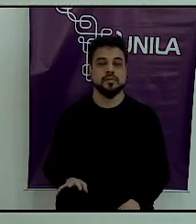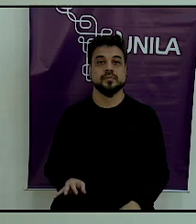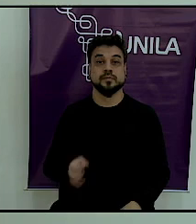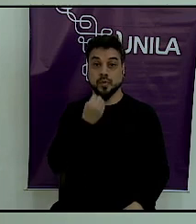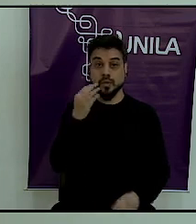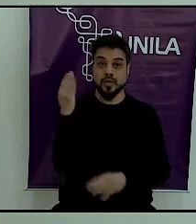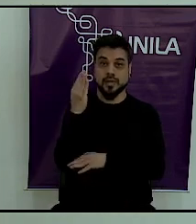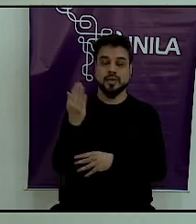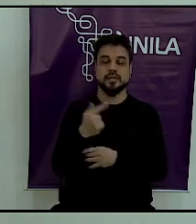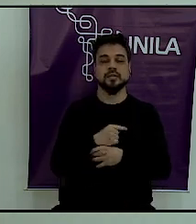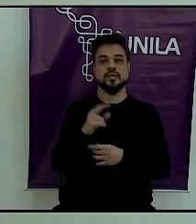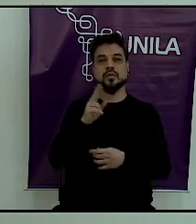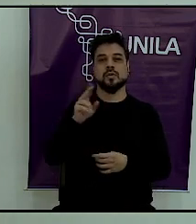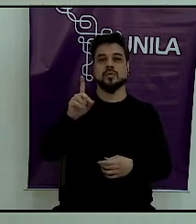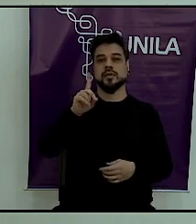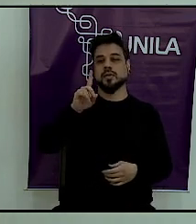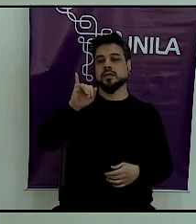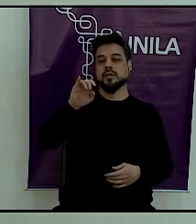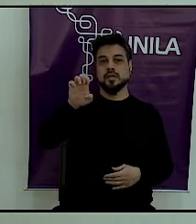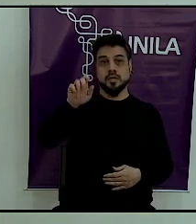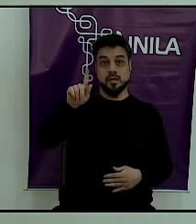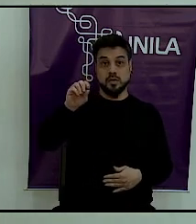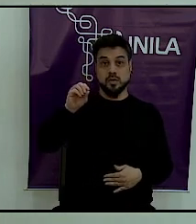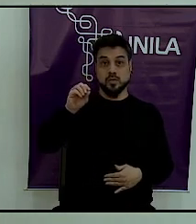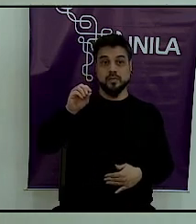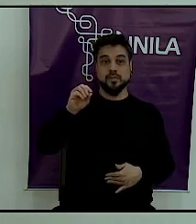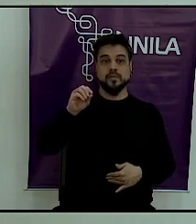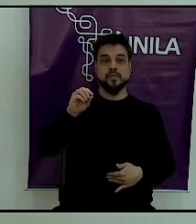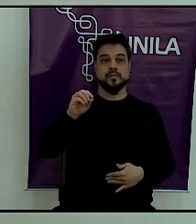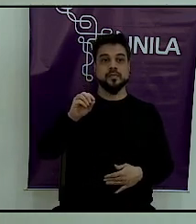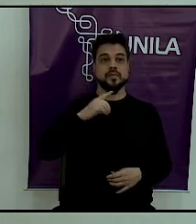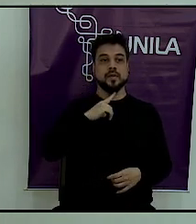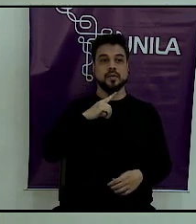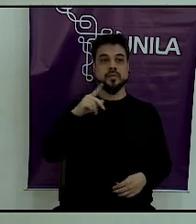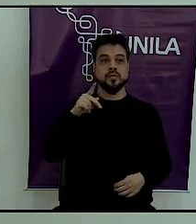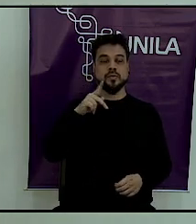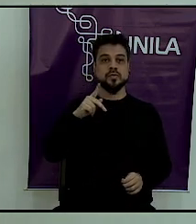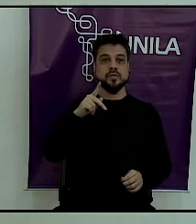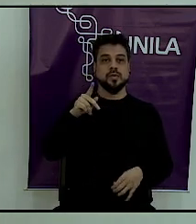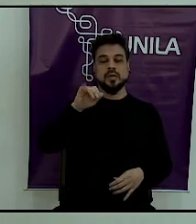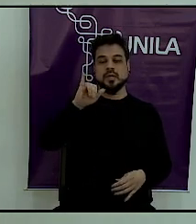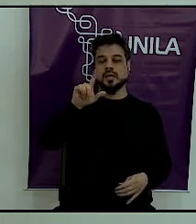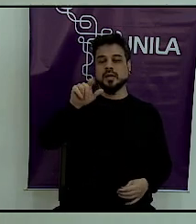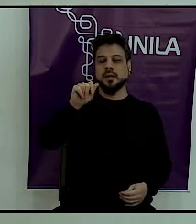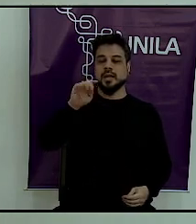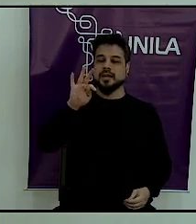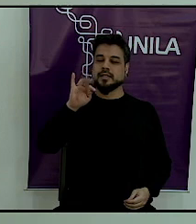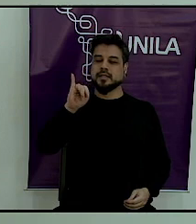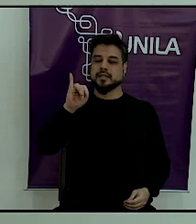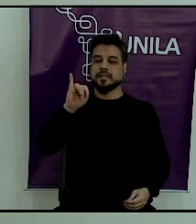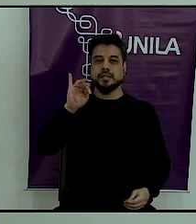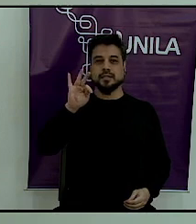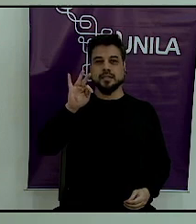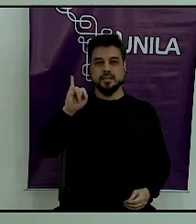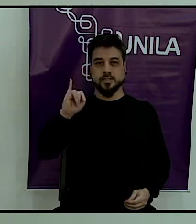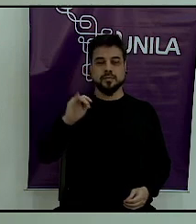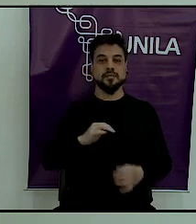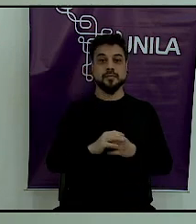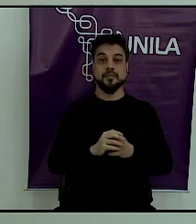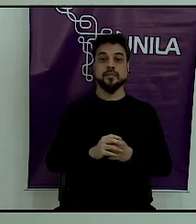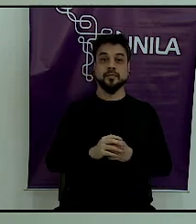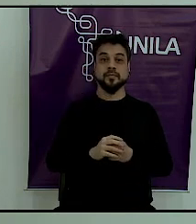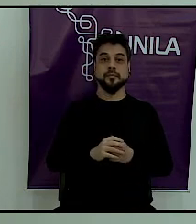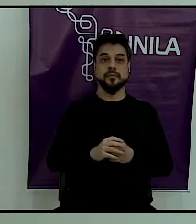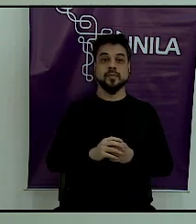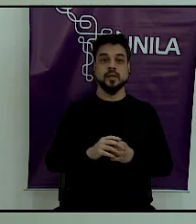Boa tarde, meu nome é Diego Flores, sou professor do curso de Geografia no ILATIT, licenciatura e bacharelado. Nós temos uma